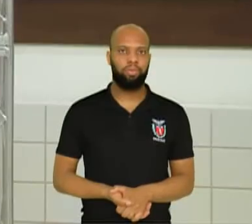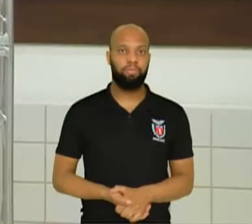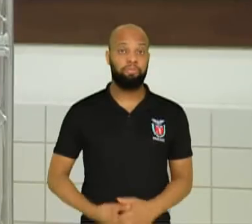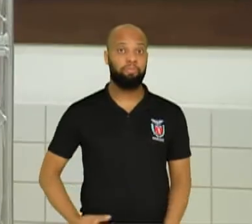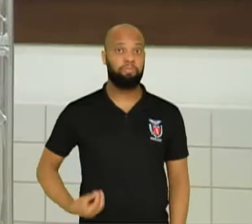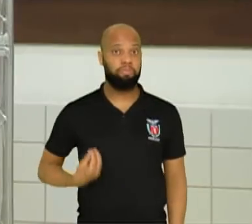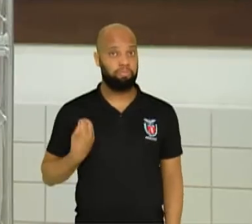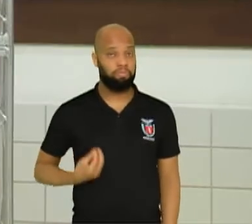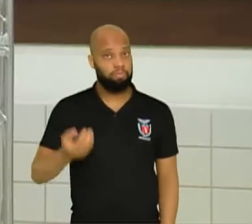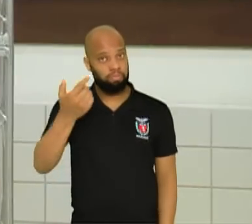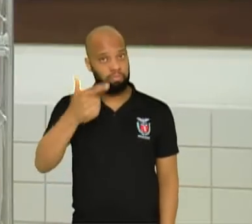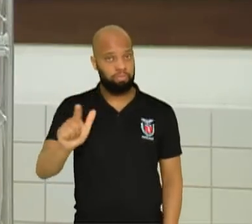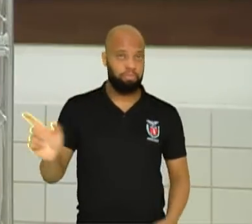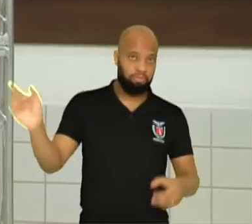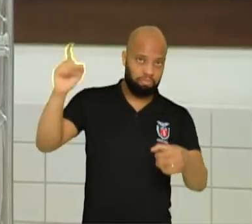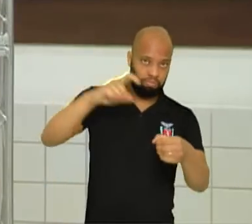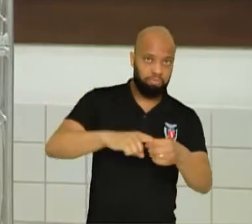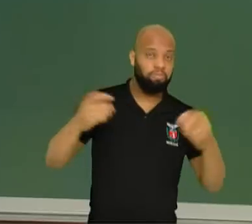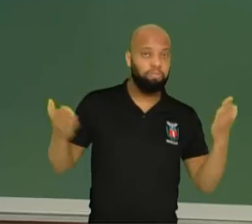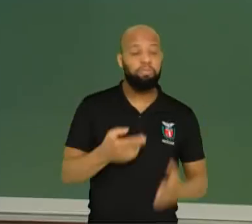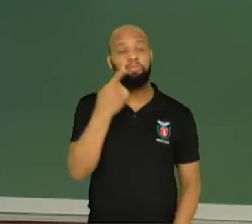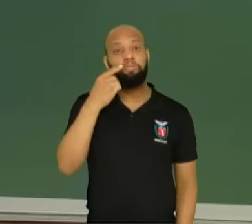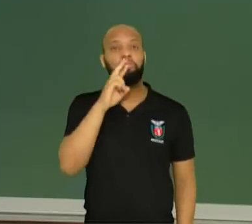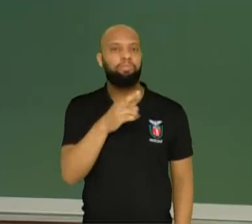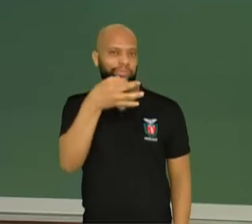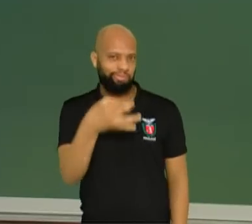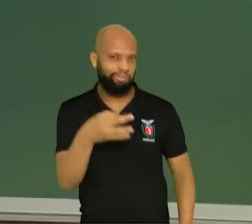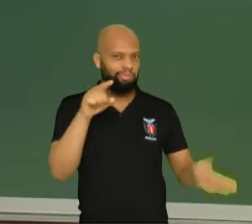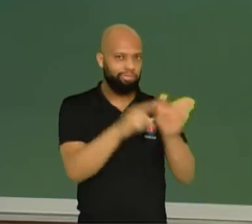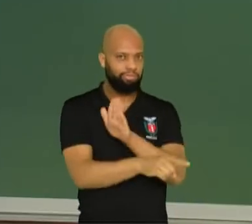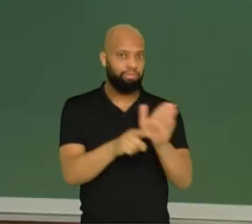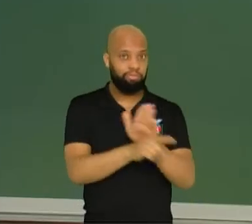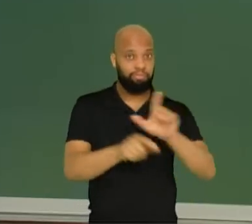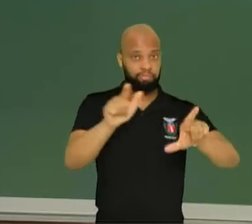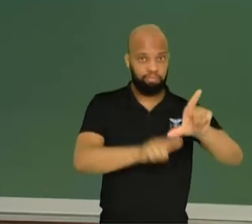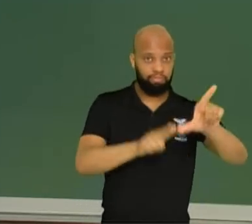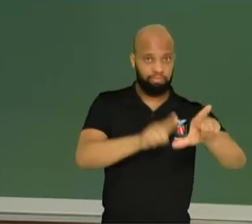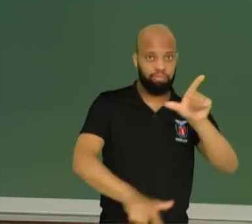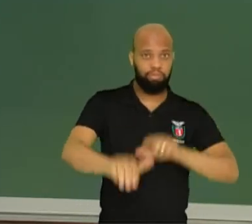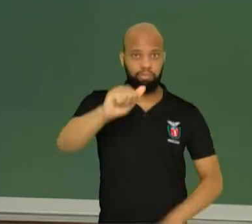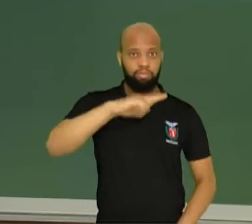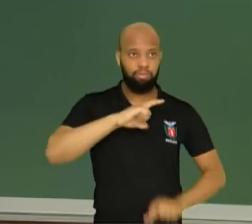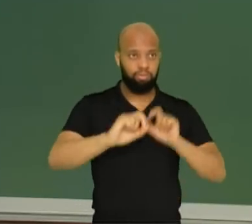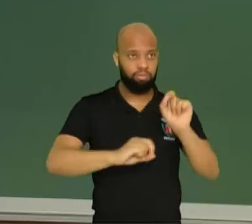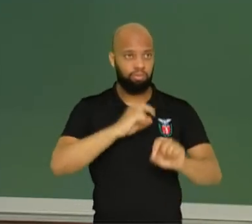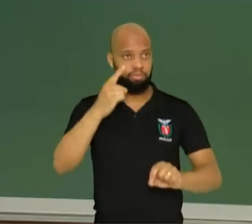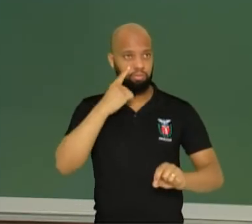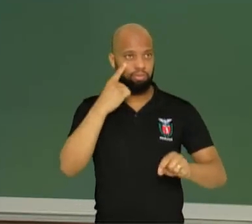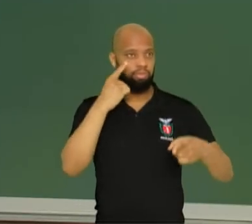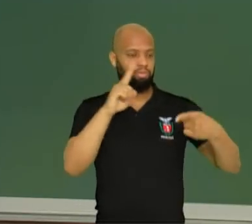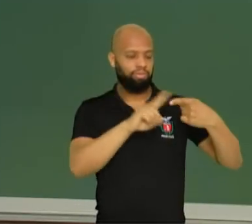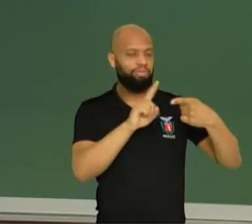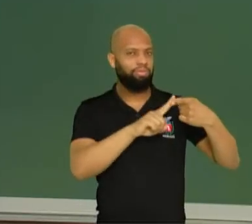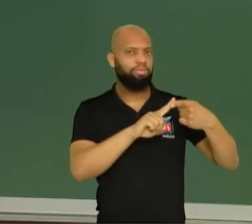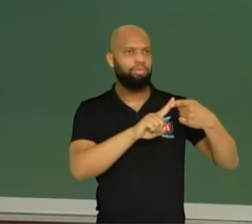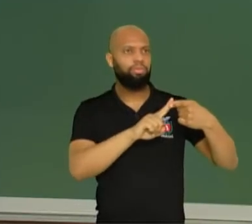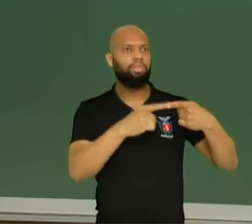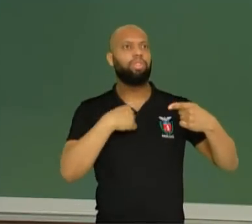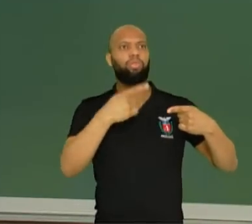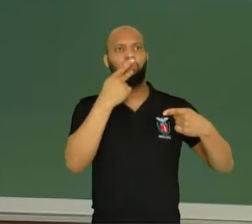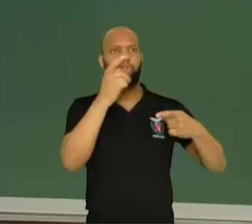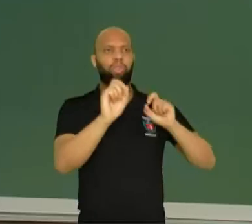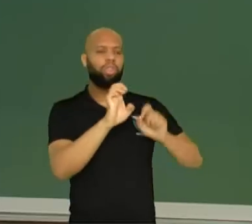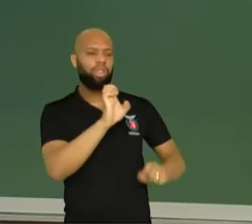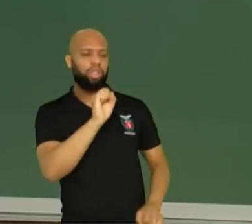Estamos de volta e vamos conferir qual era a resposta deste quiz. Na letra A, a gente tem corais, anêmonas e esponjas. Eu falei para